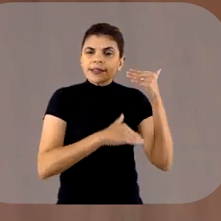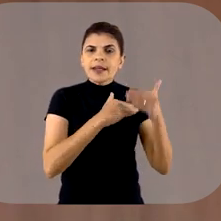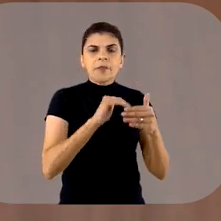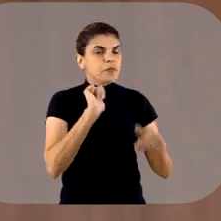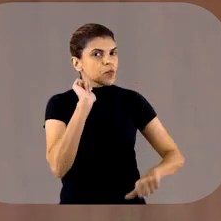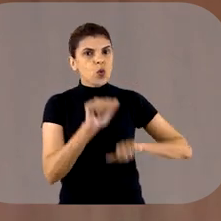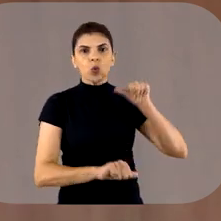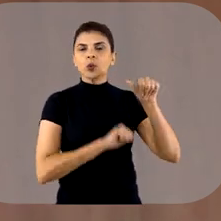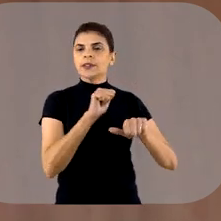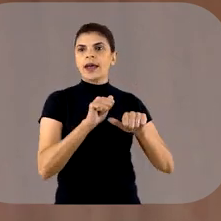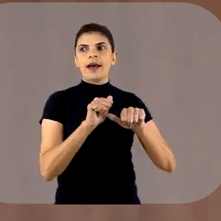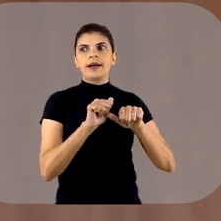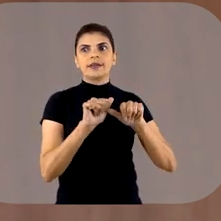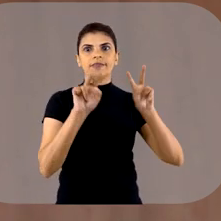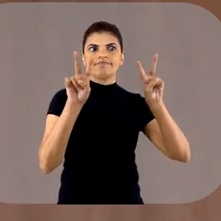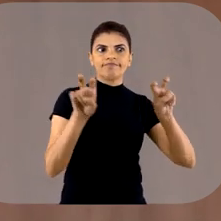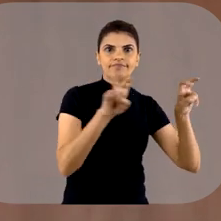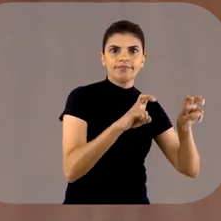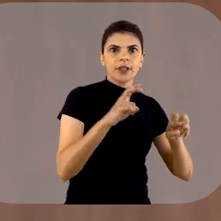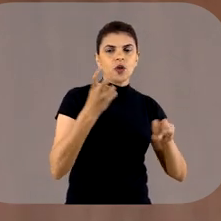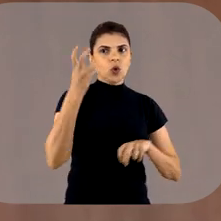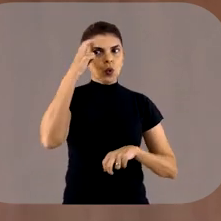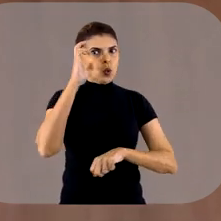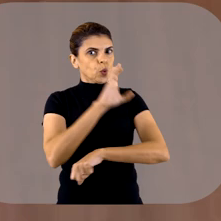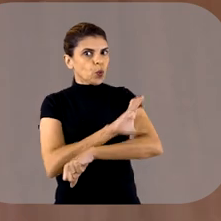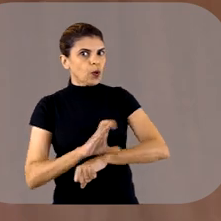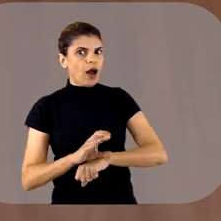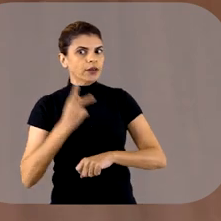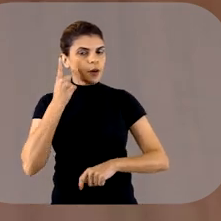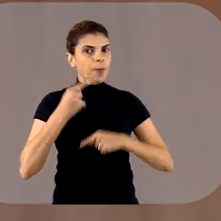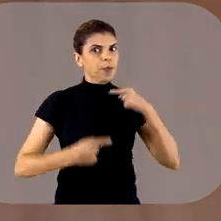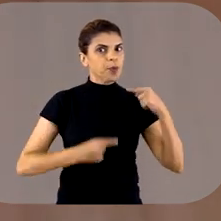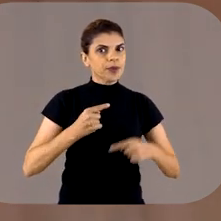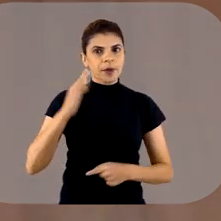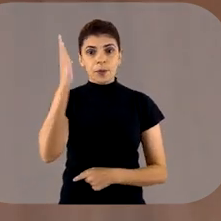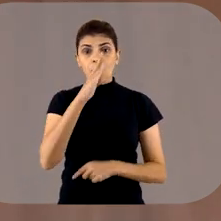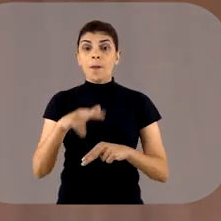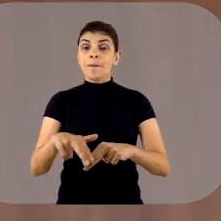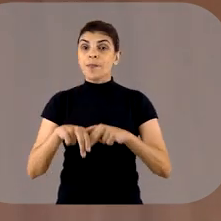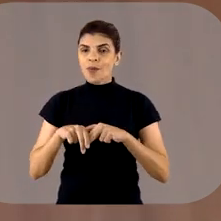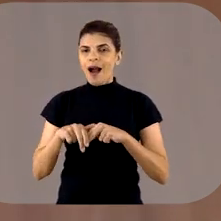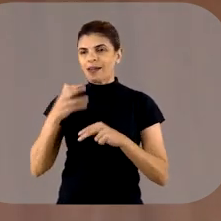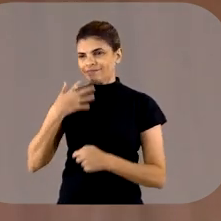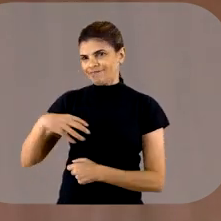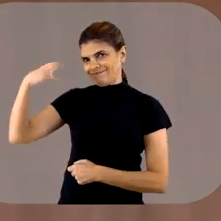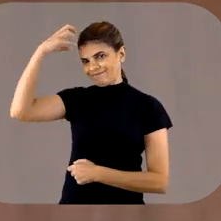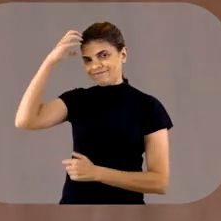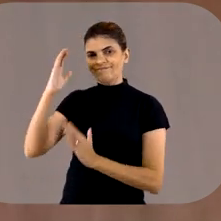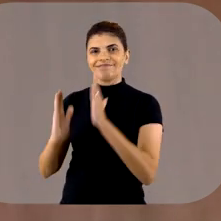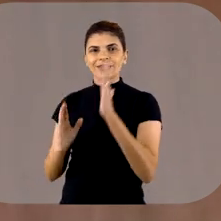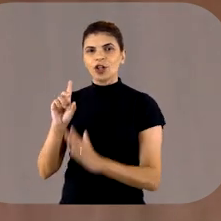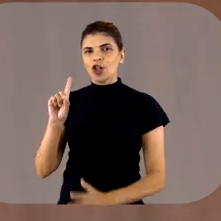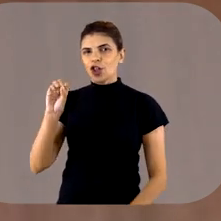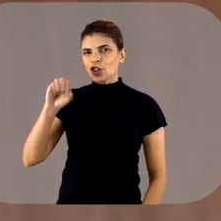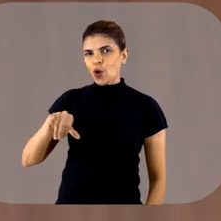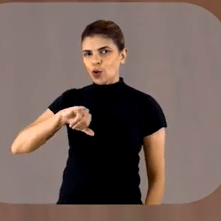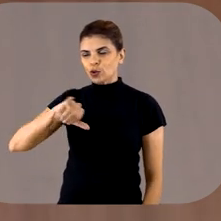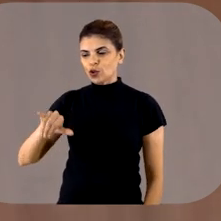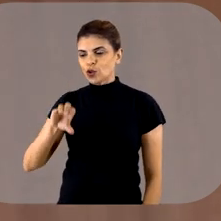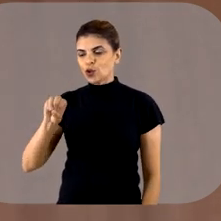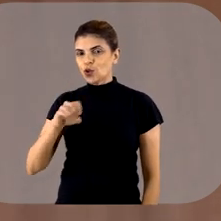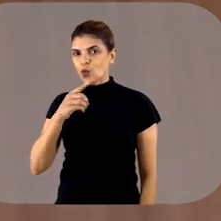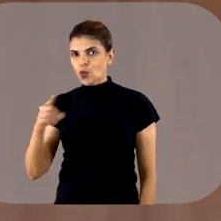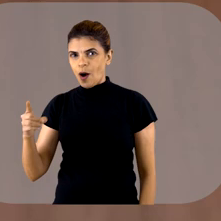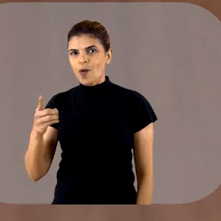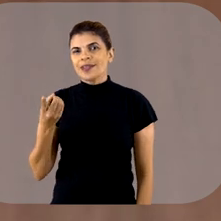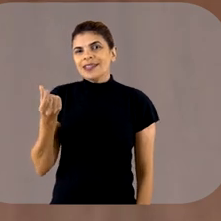das tramas eh culturais e e políticas no Brasil a vinda da corte de Dom João VI né a corte no caso ele era